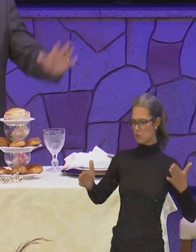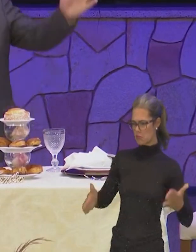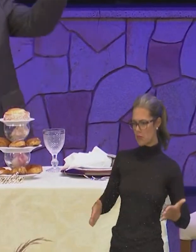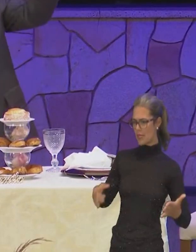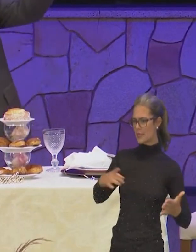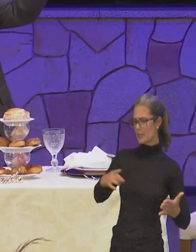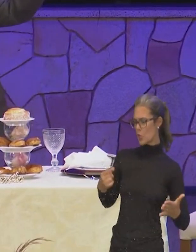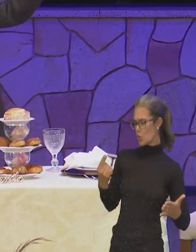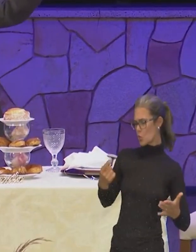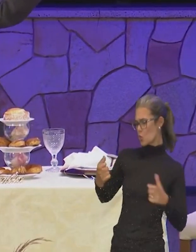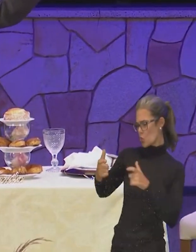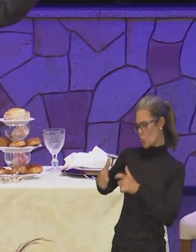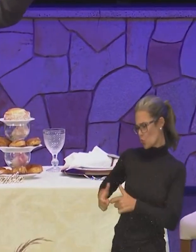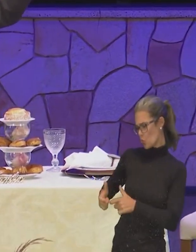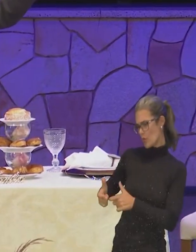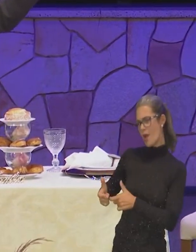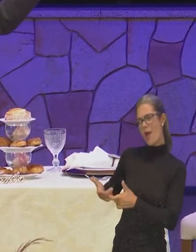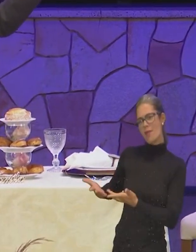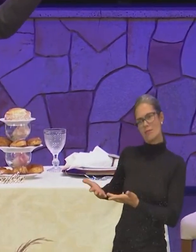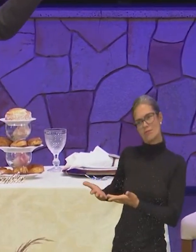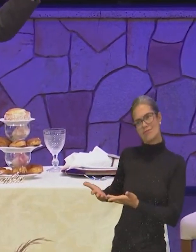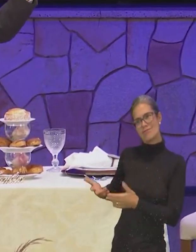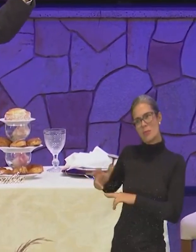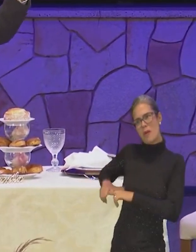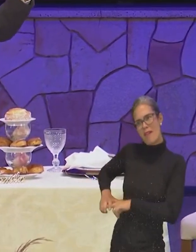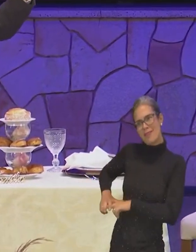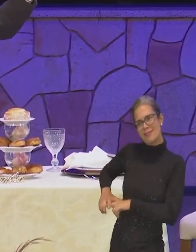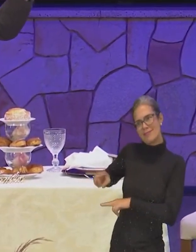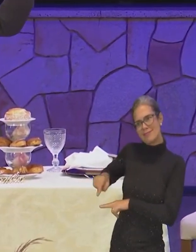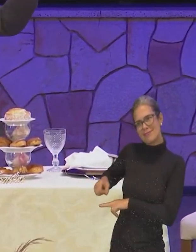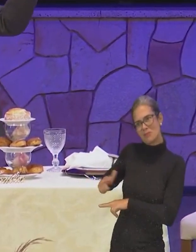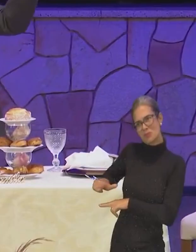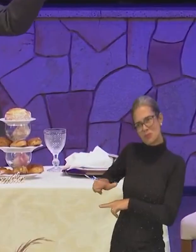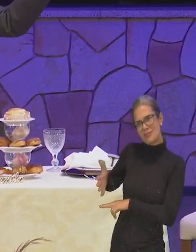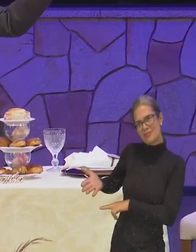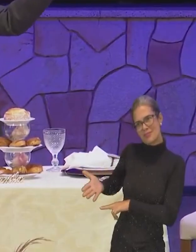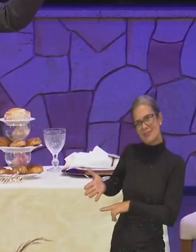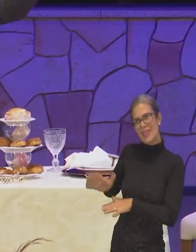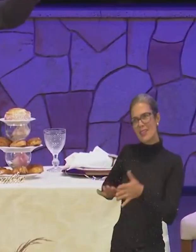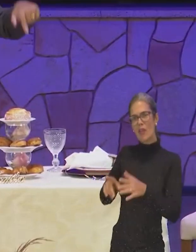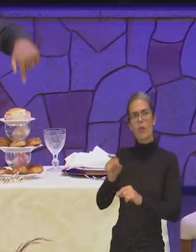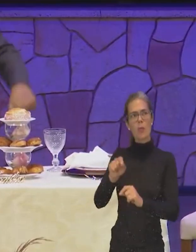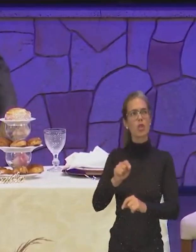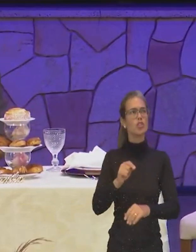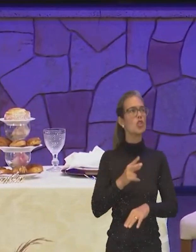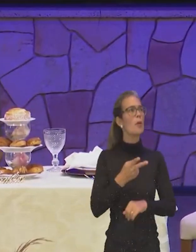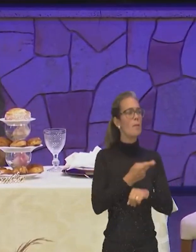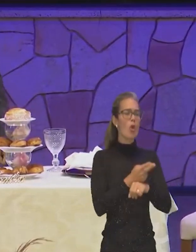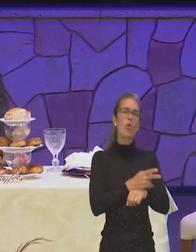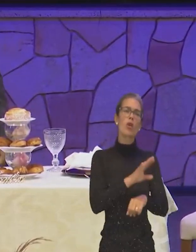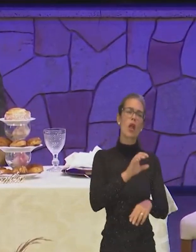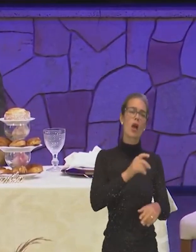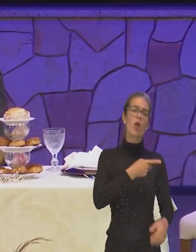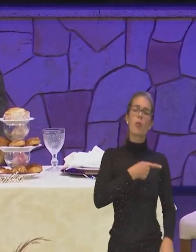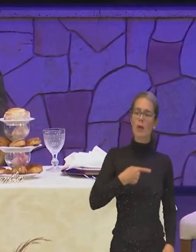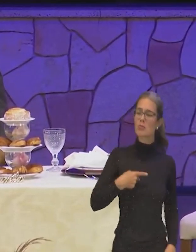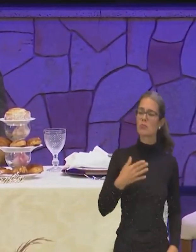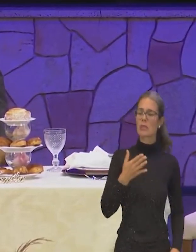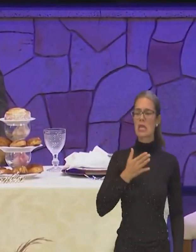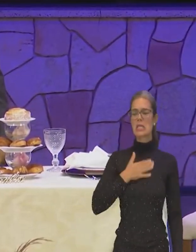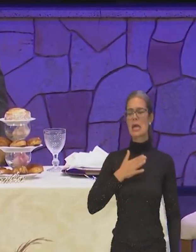você possa levantar a sua mão, procurar um dos pastores e dizer: pastor, na minha casa pode ser aberto um novo pequeno grupo